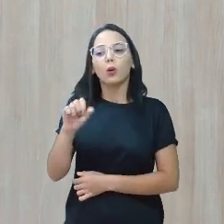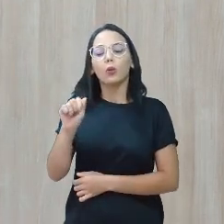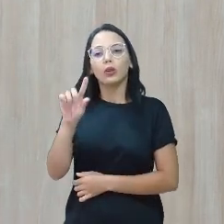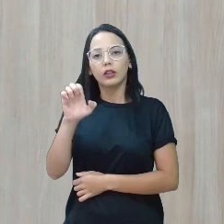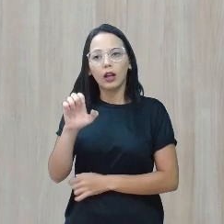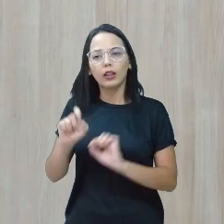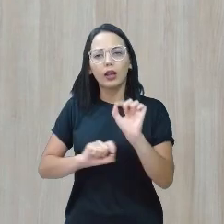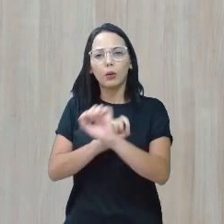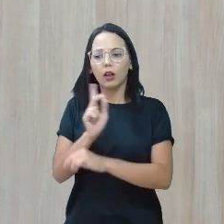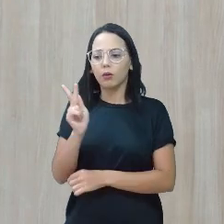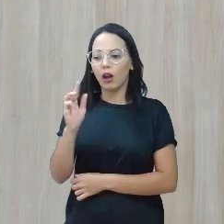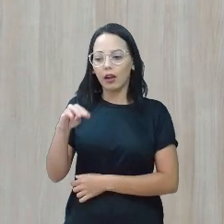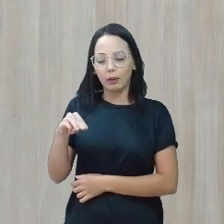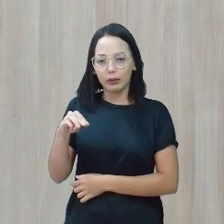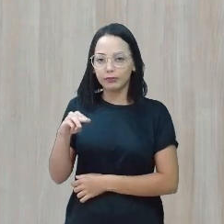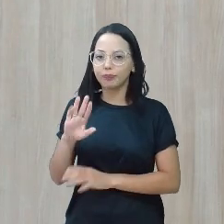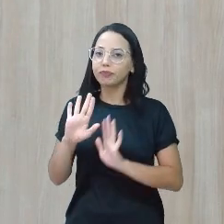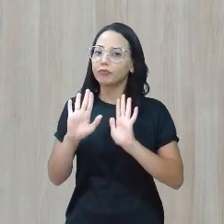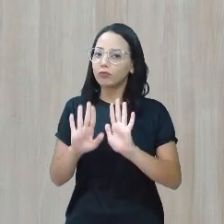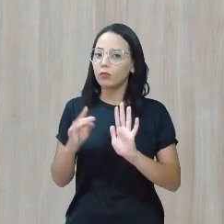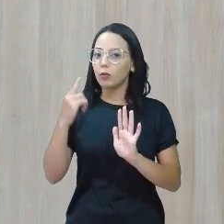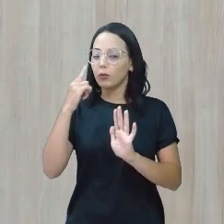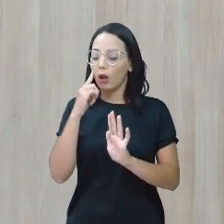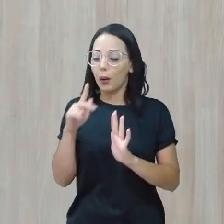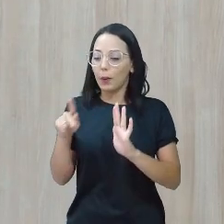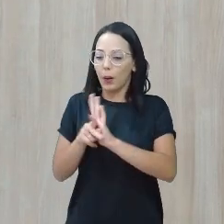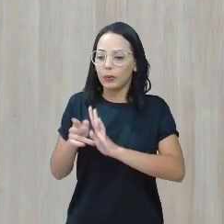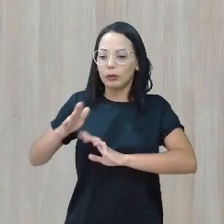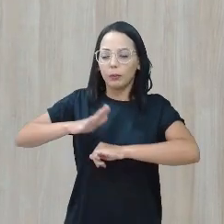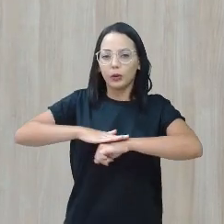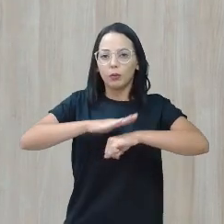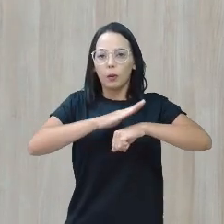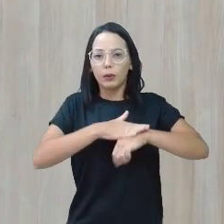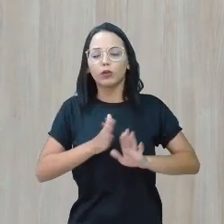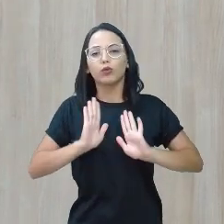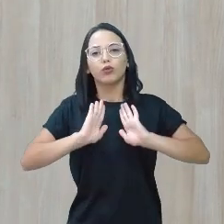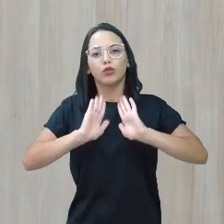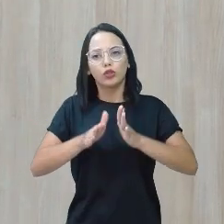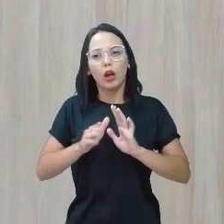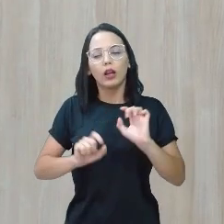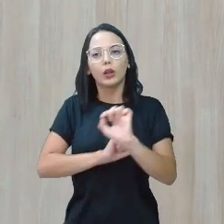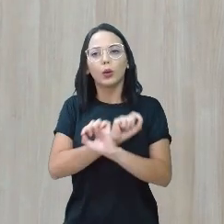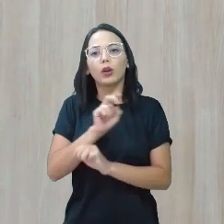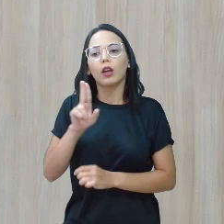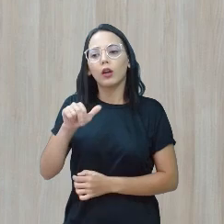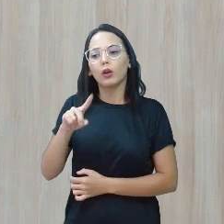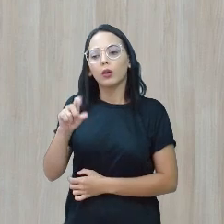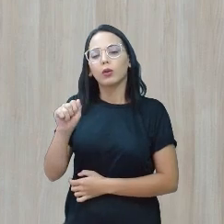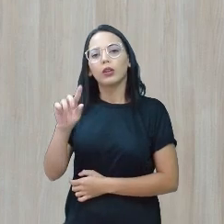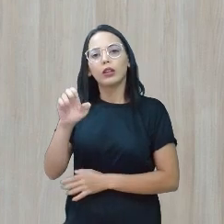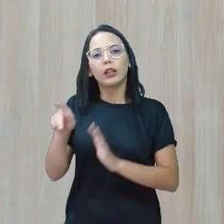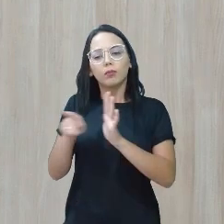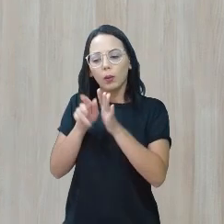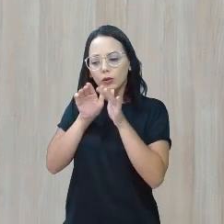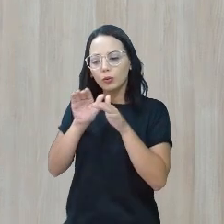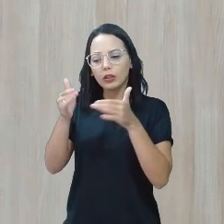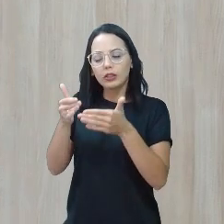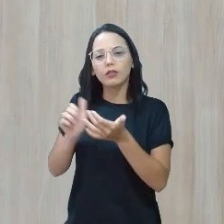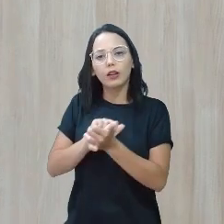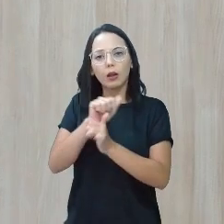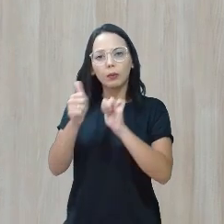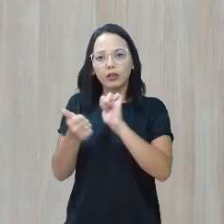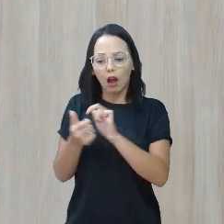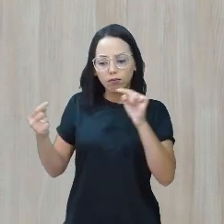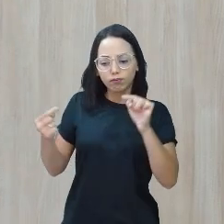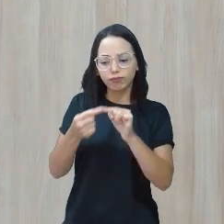que é o quilômetro. Então a gente vê que cada situação ela chama uma unidade específica para se adequar a